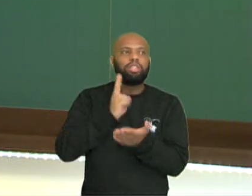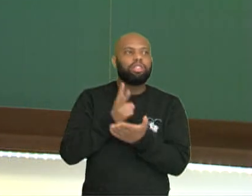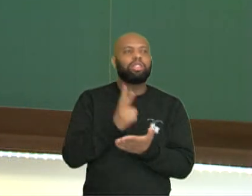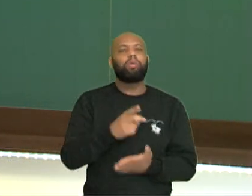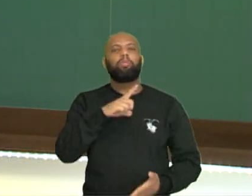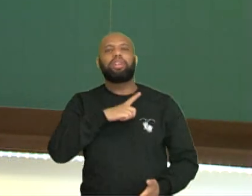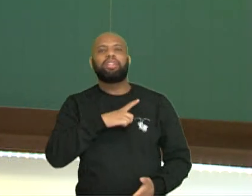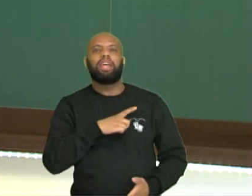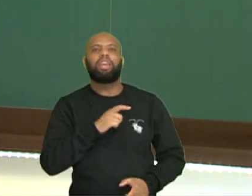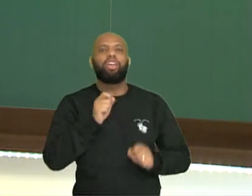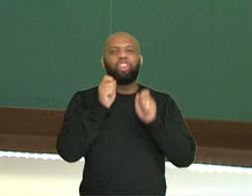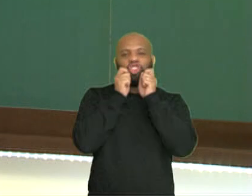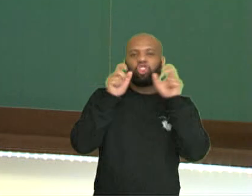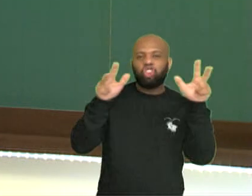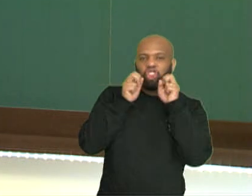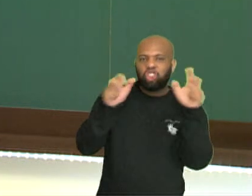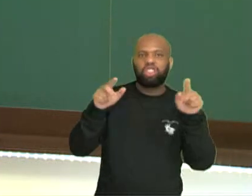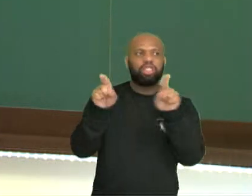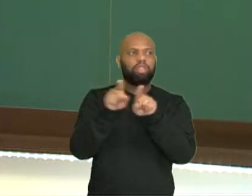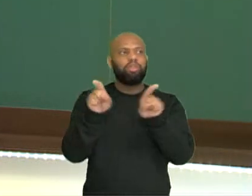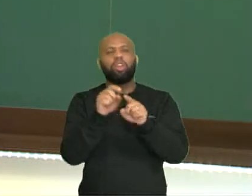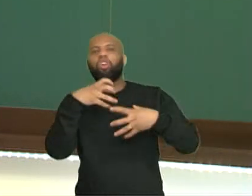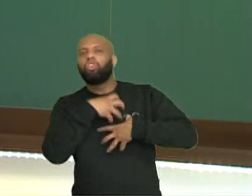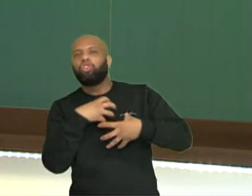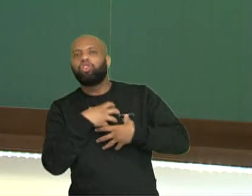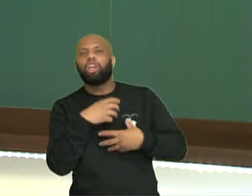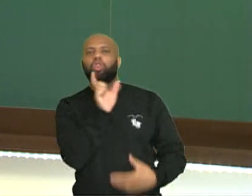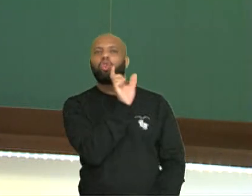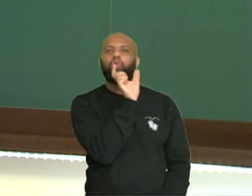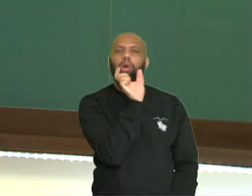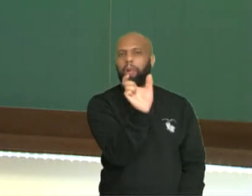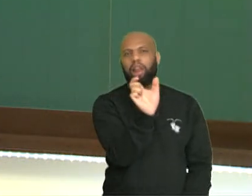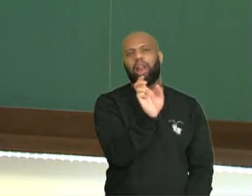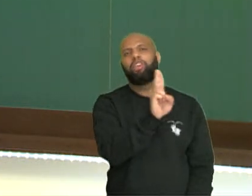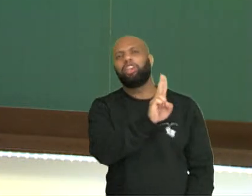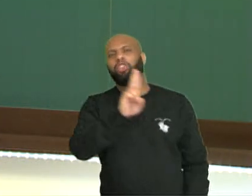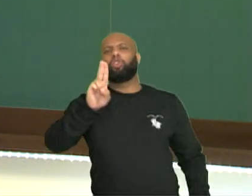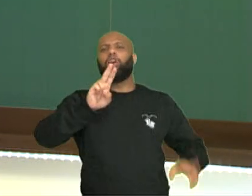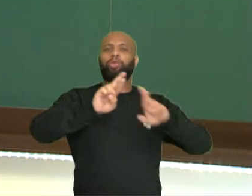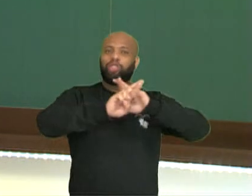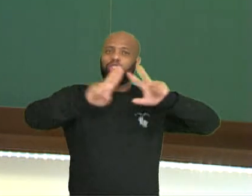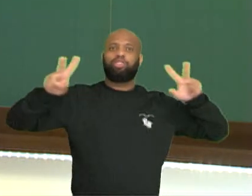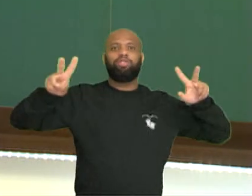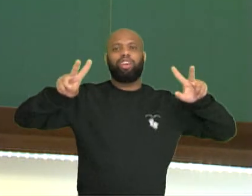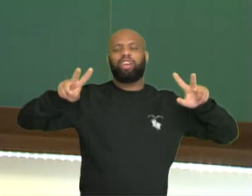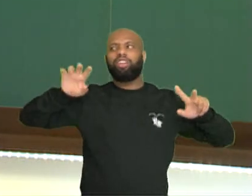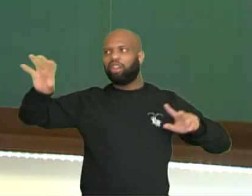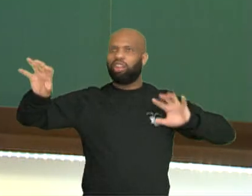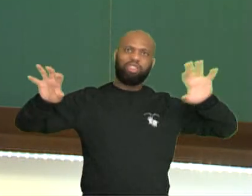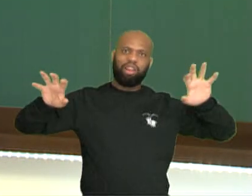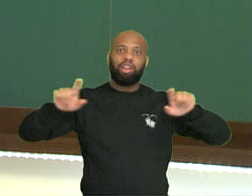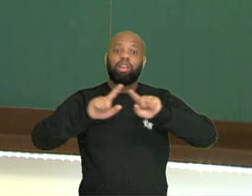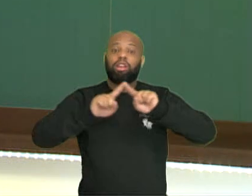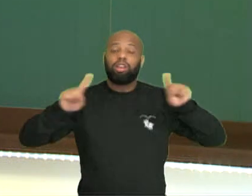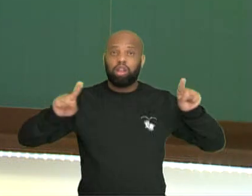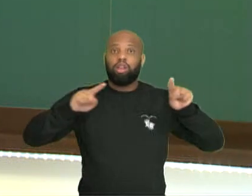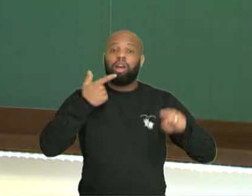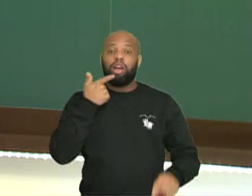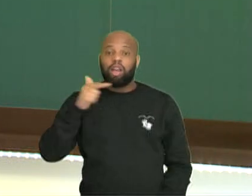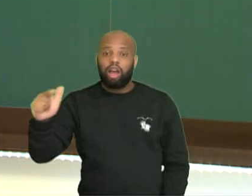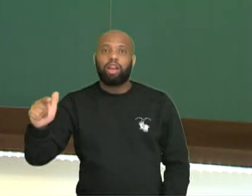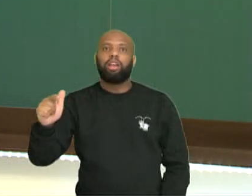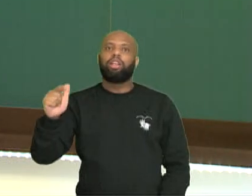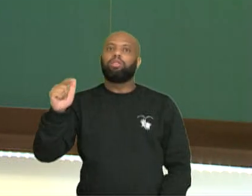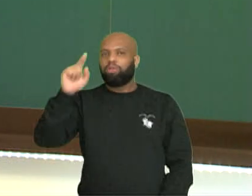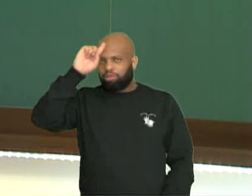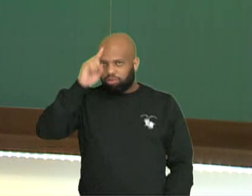expressão, uma derivação de nomenclatura que difere de um lugar ao outro. Mas o idioma mãe,